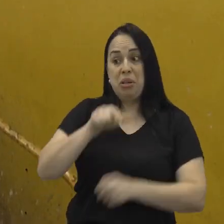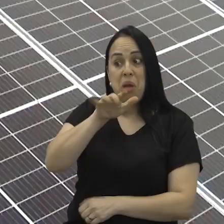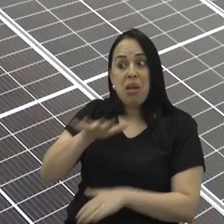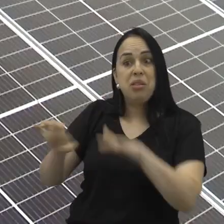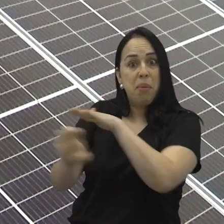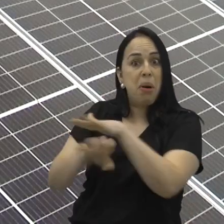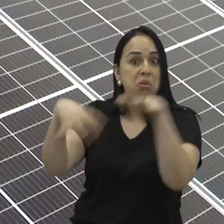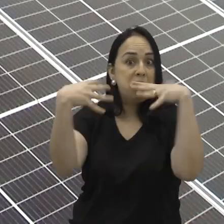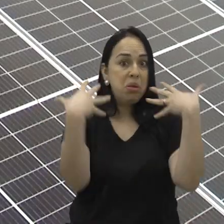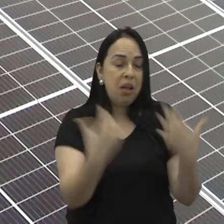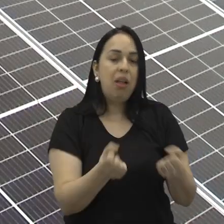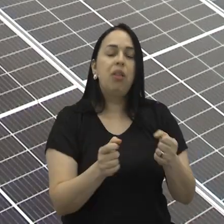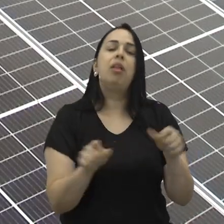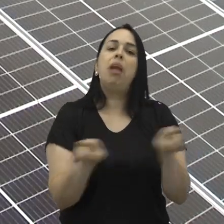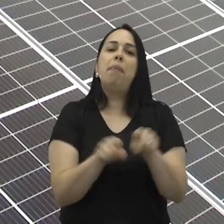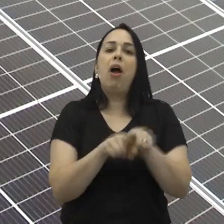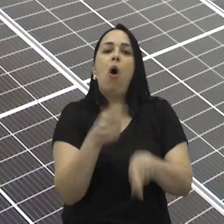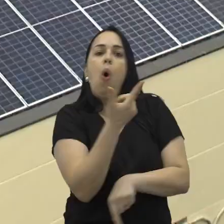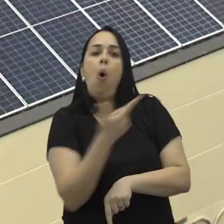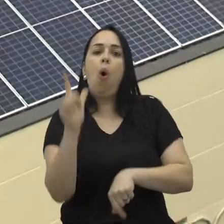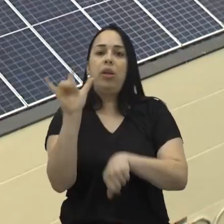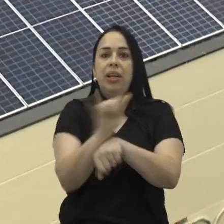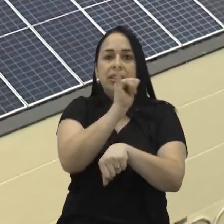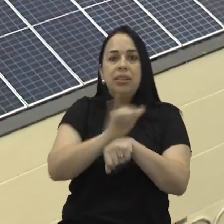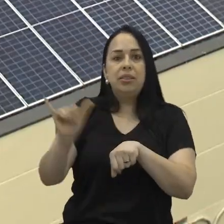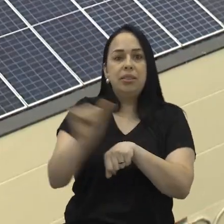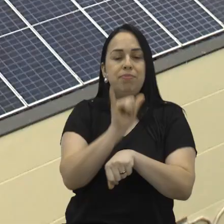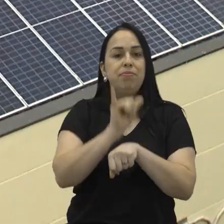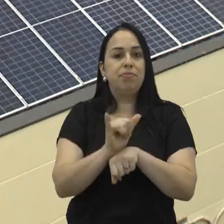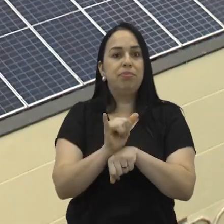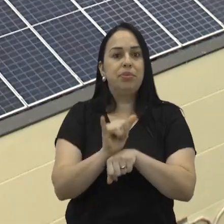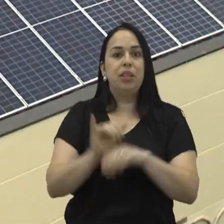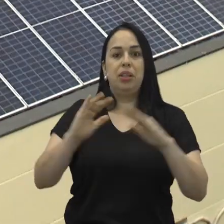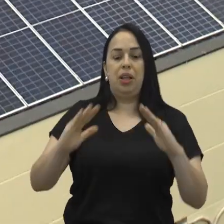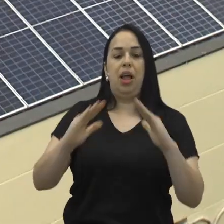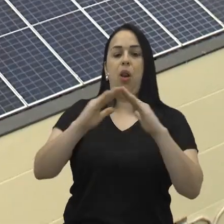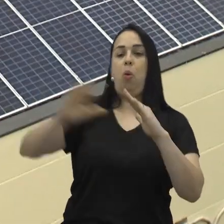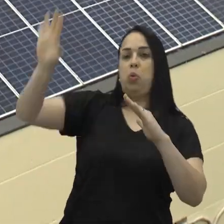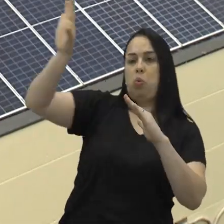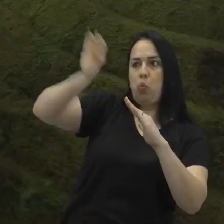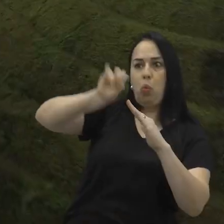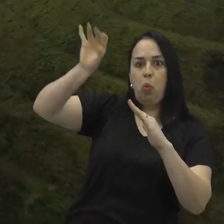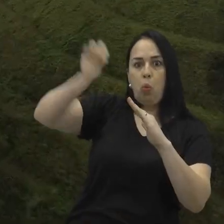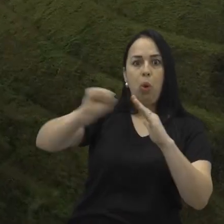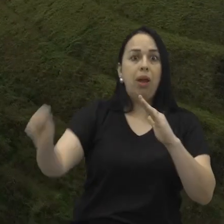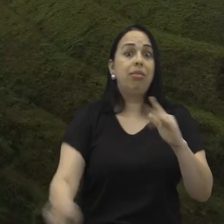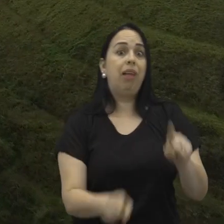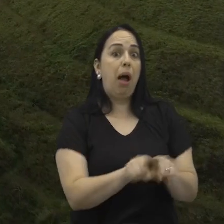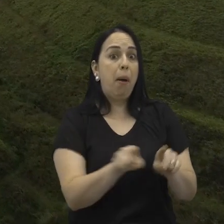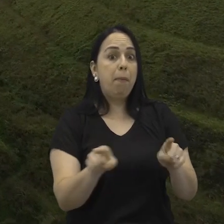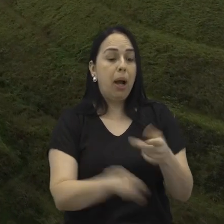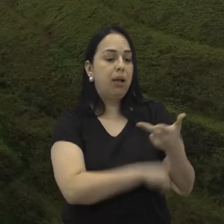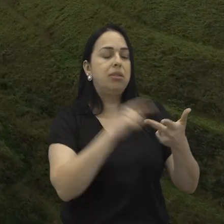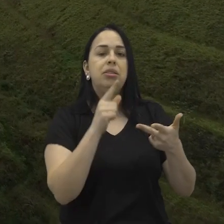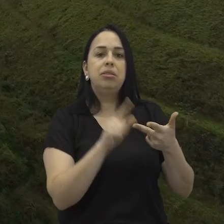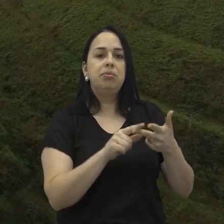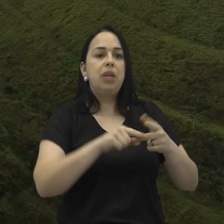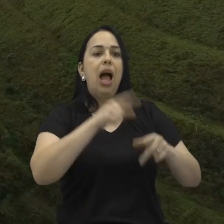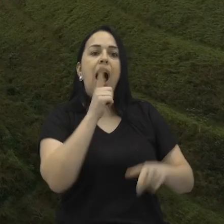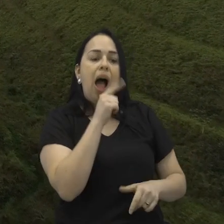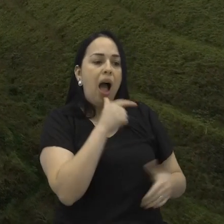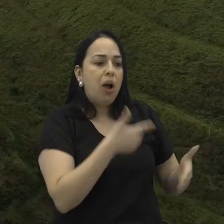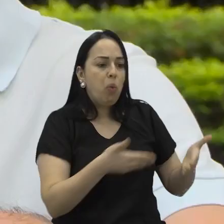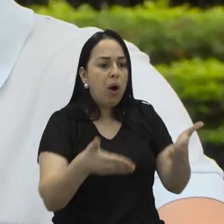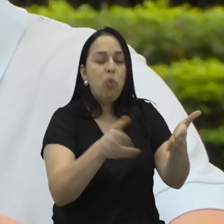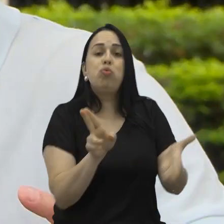empresas outras práticas adotadas foram pautadas na eficiência energética e no uso consciente dos recursos